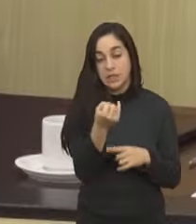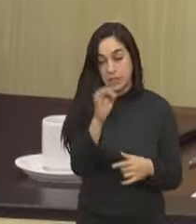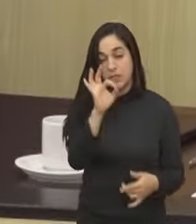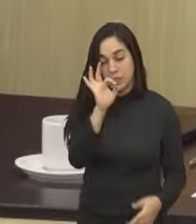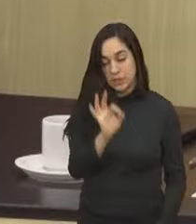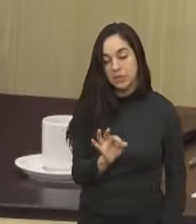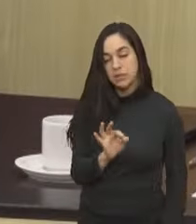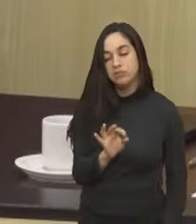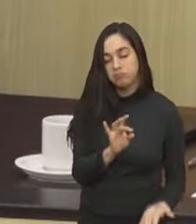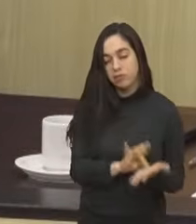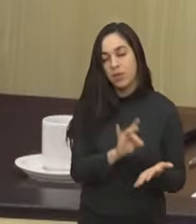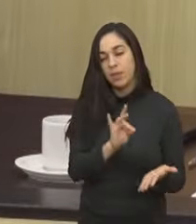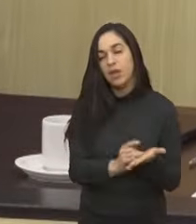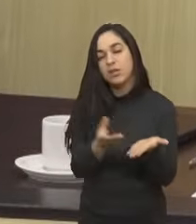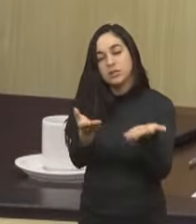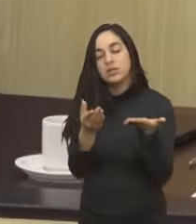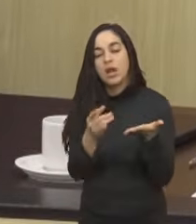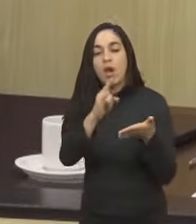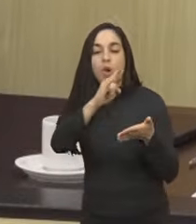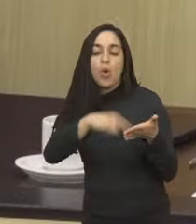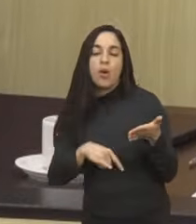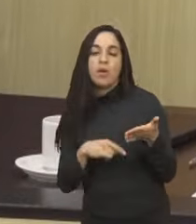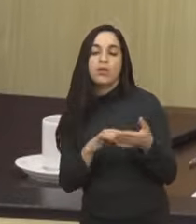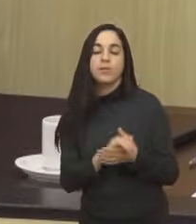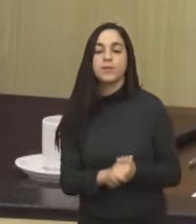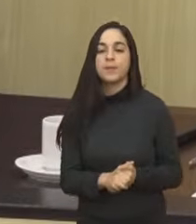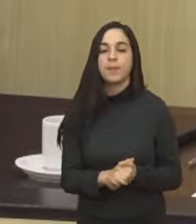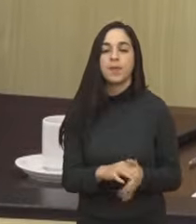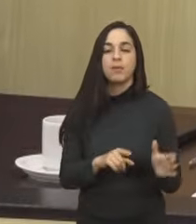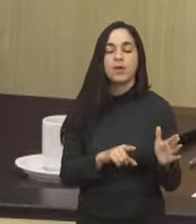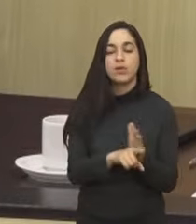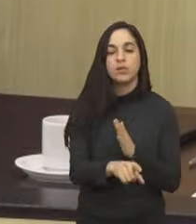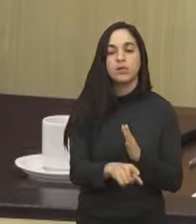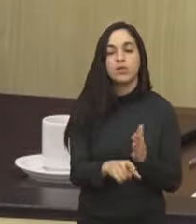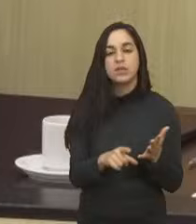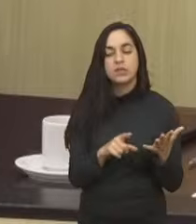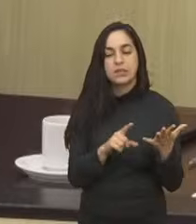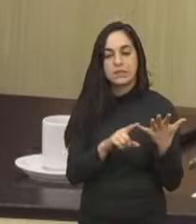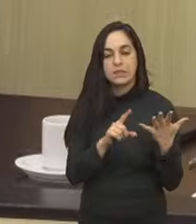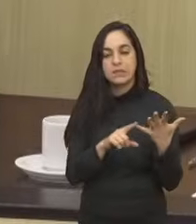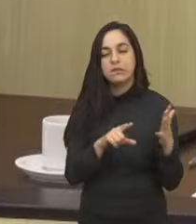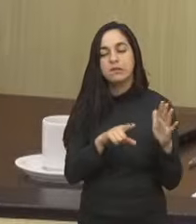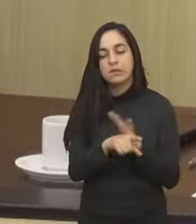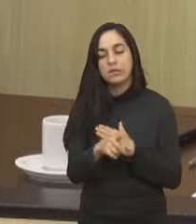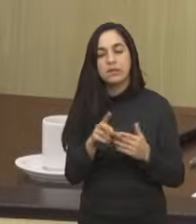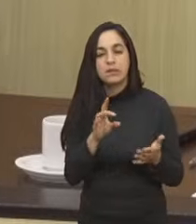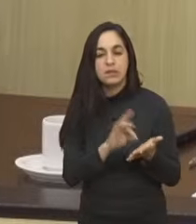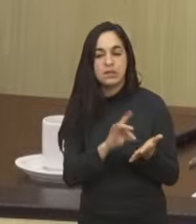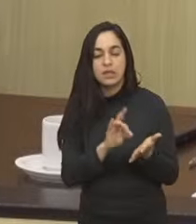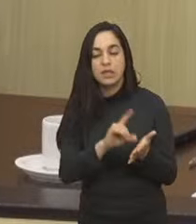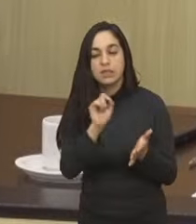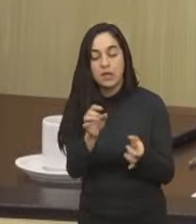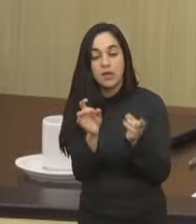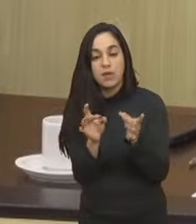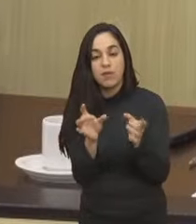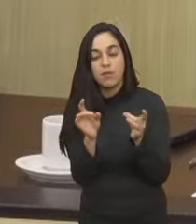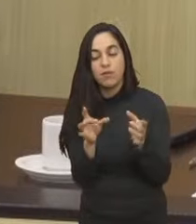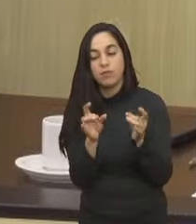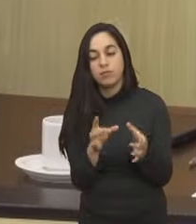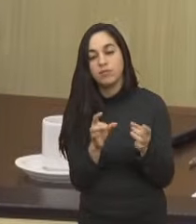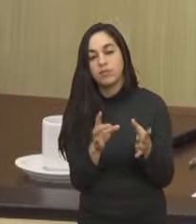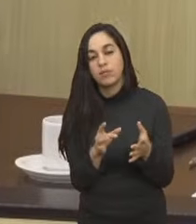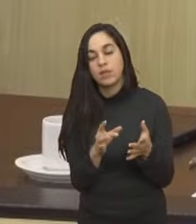cópia. 5. É verdade que a empresa Prático do Vale Eventos e Ingressos Limitadas se responsabilizou